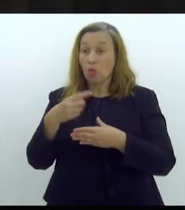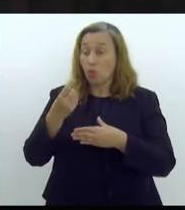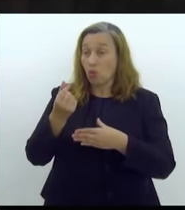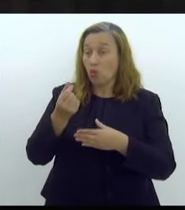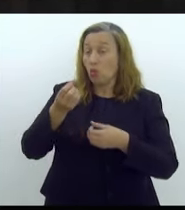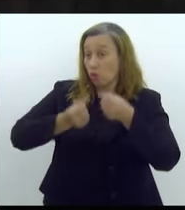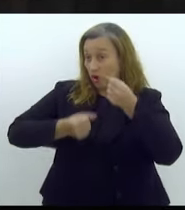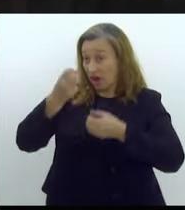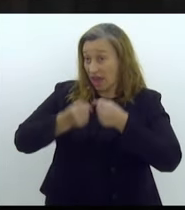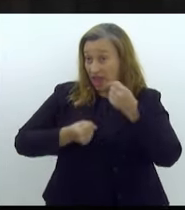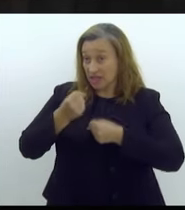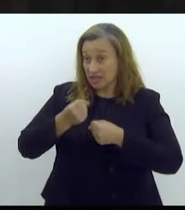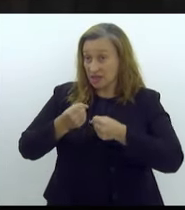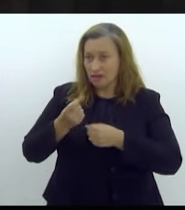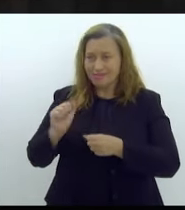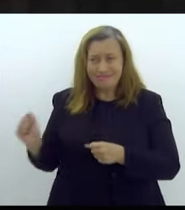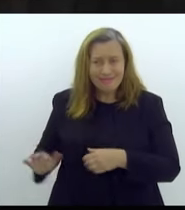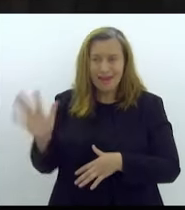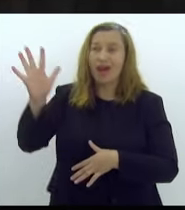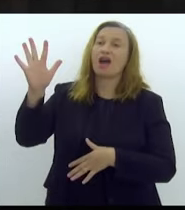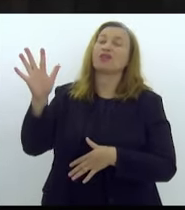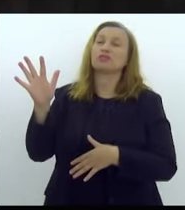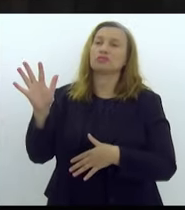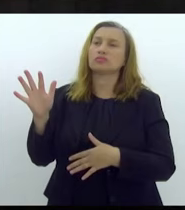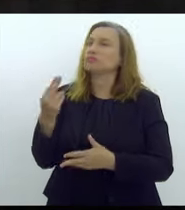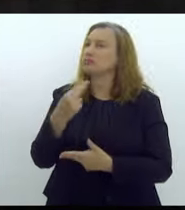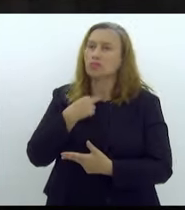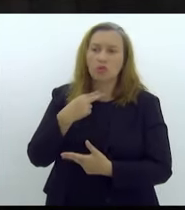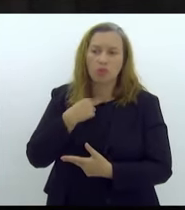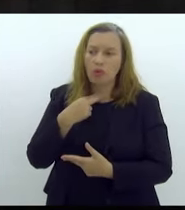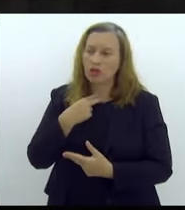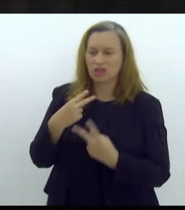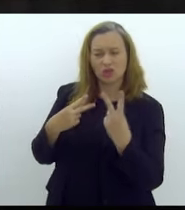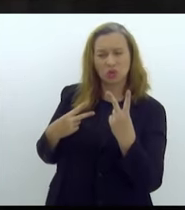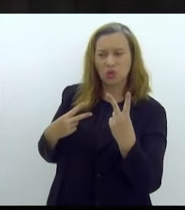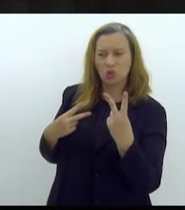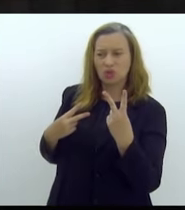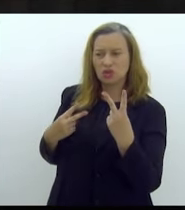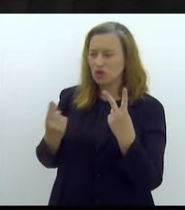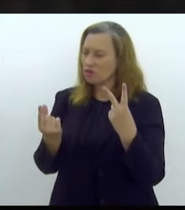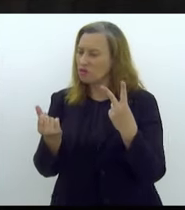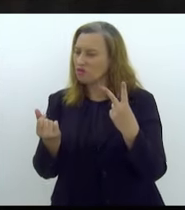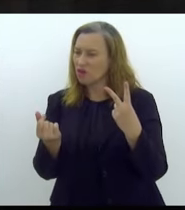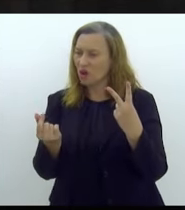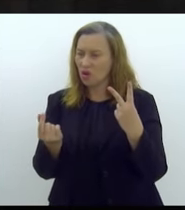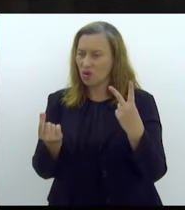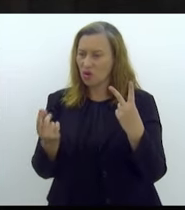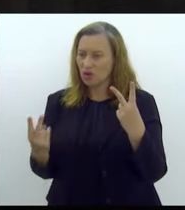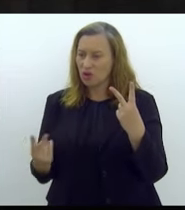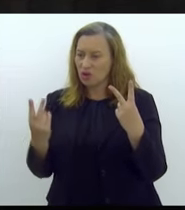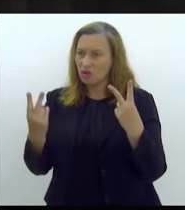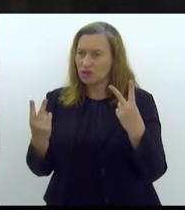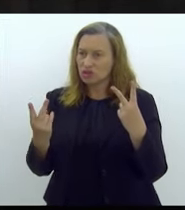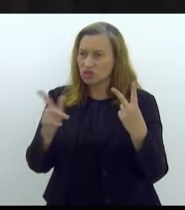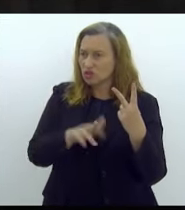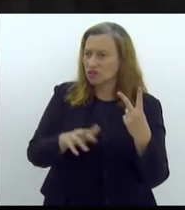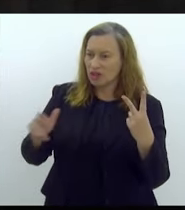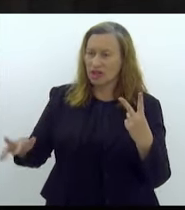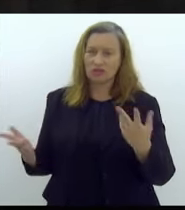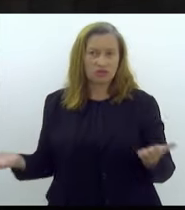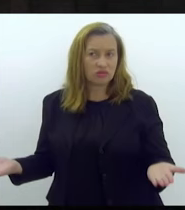O mesmo produto não pode ter duas alíquotas diferentes, né? Mas parece que o povo aqui, uma